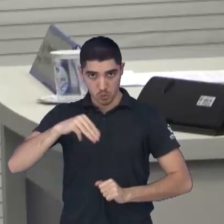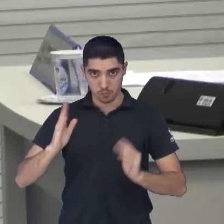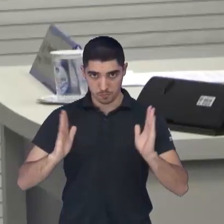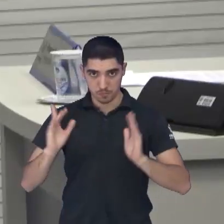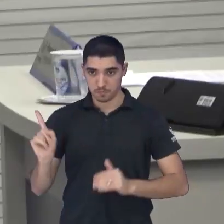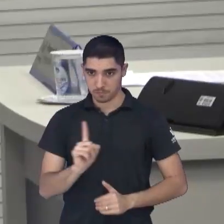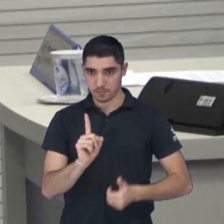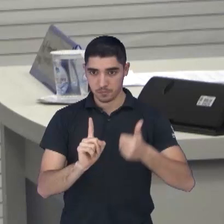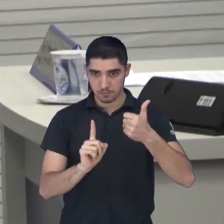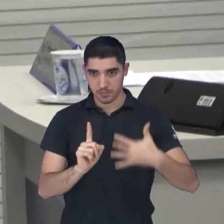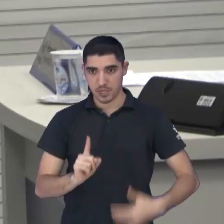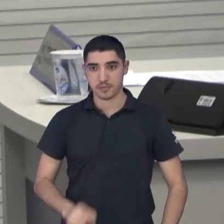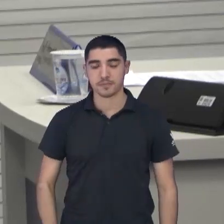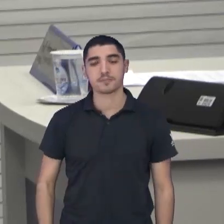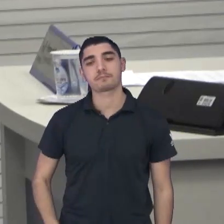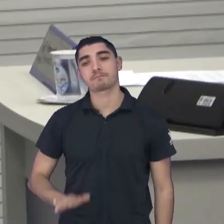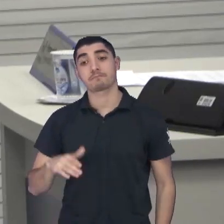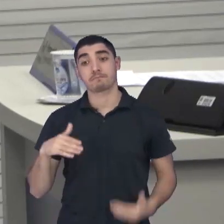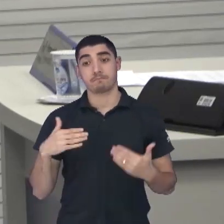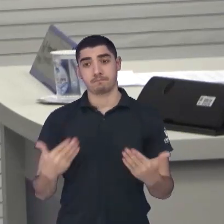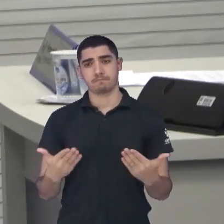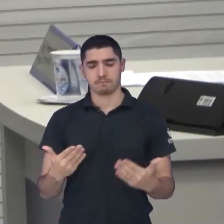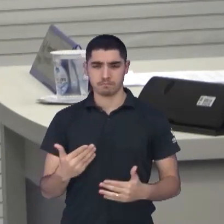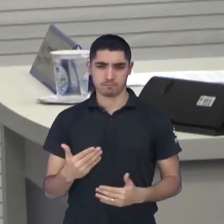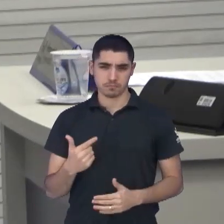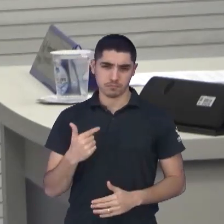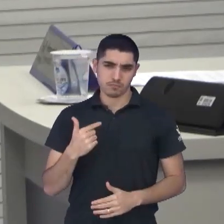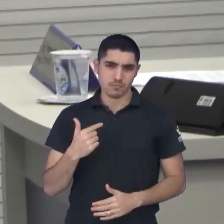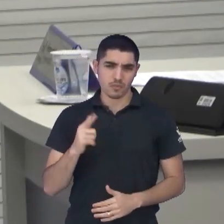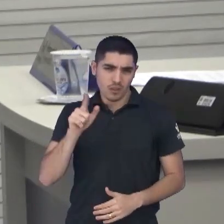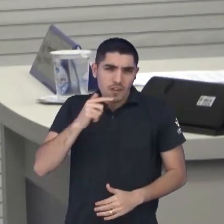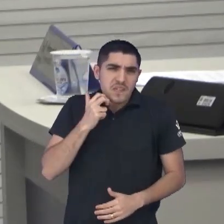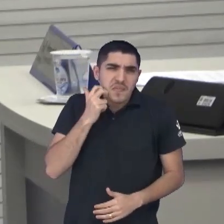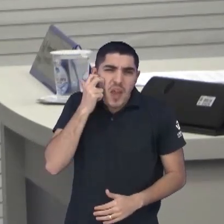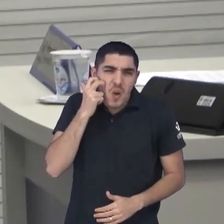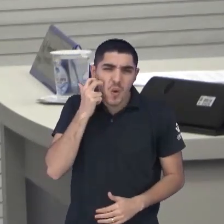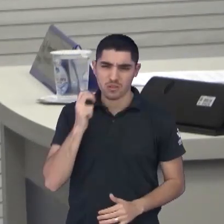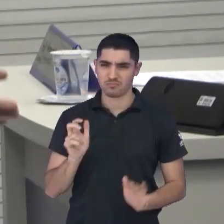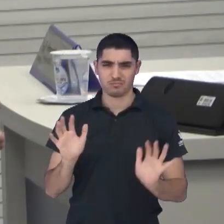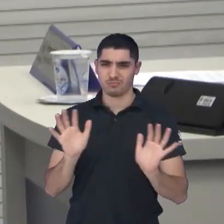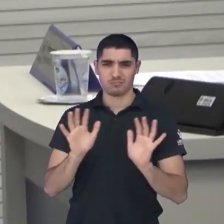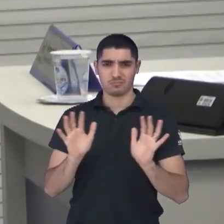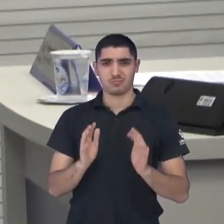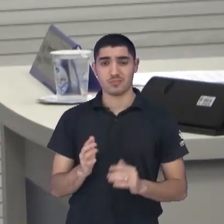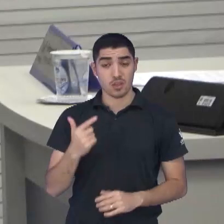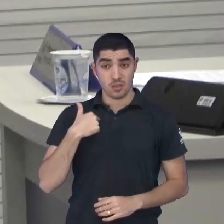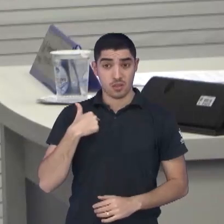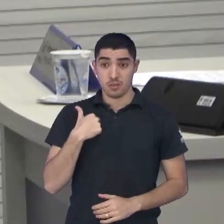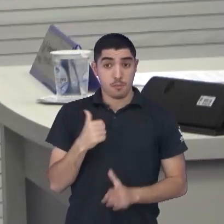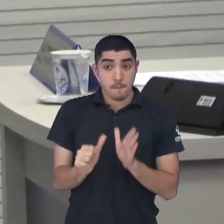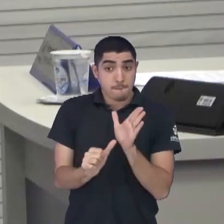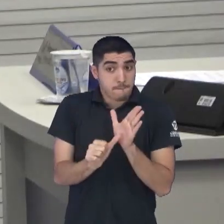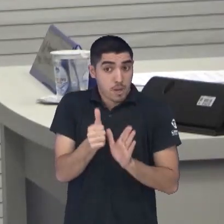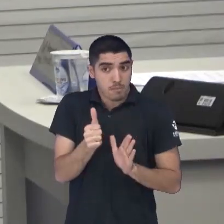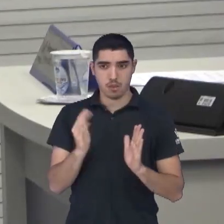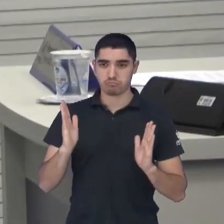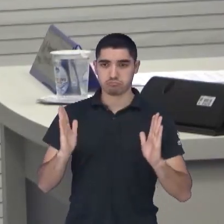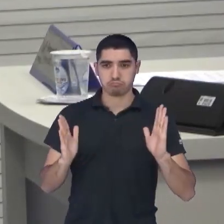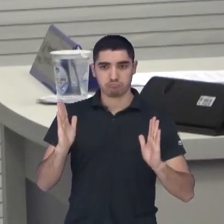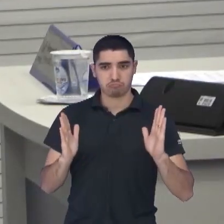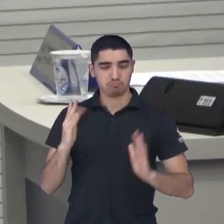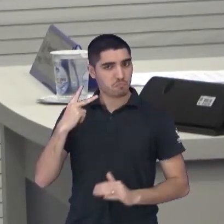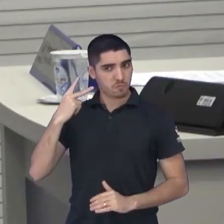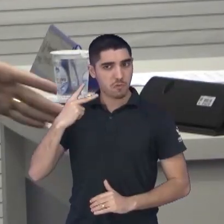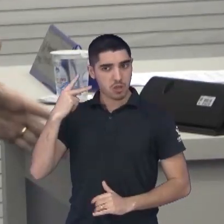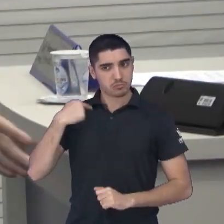Bom, eu acho que não é vergonha para ninguém dizer que eu estou no primeiro mandato, então, ao longo de um primeiro